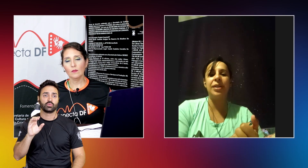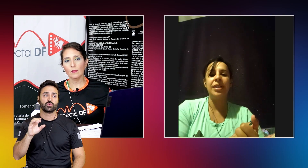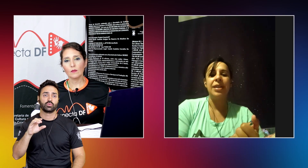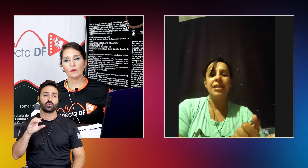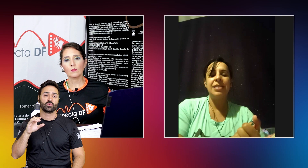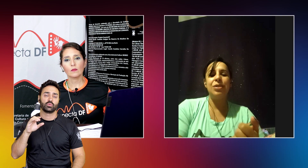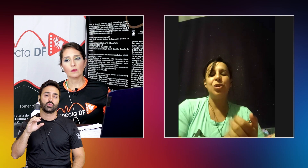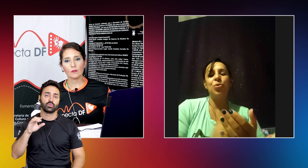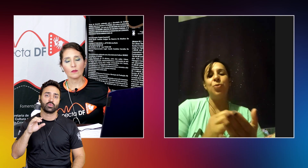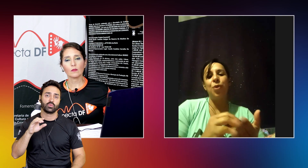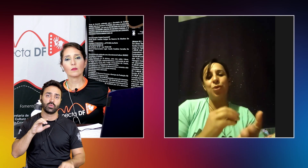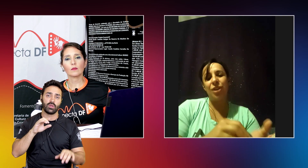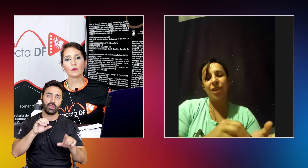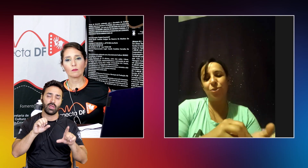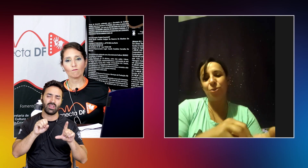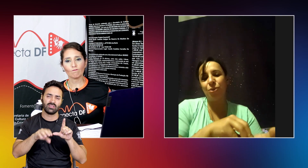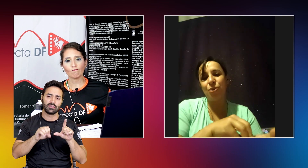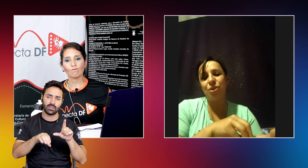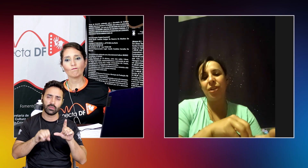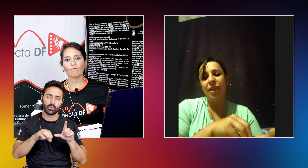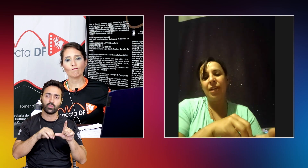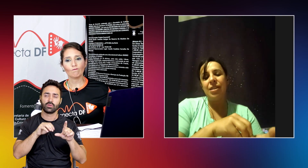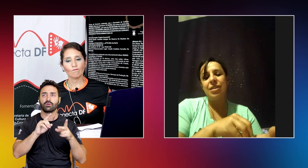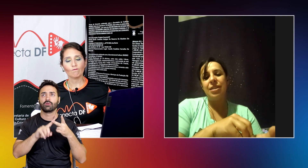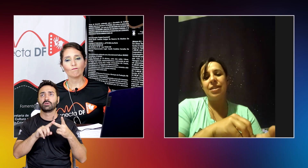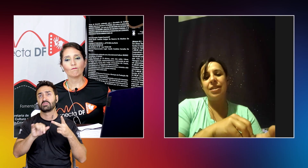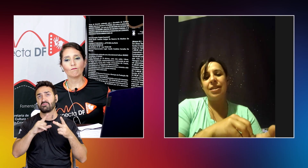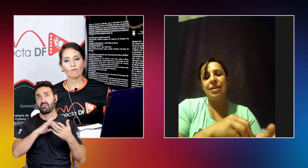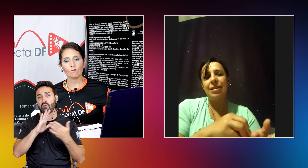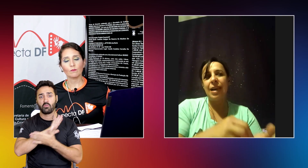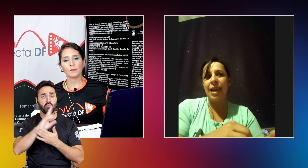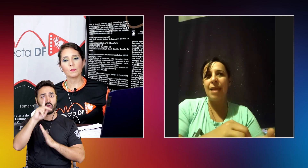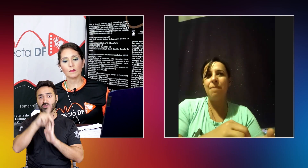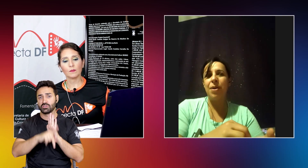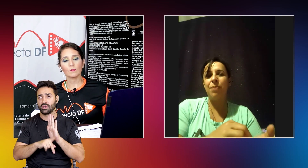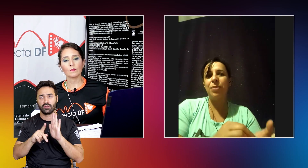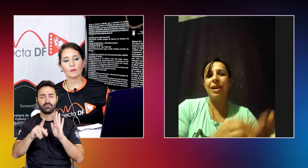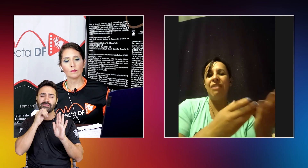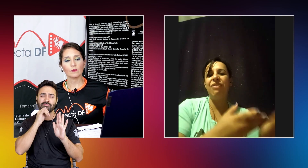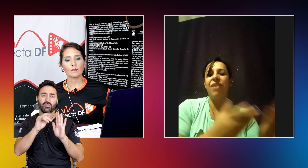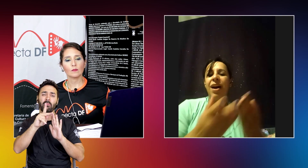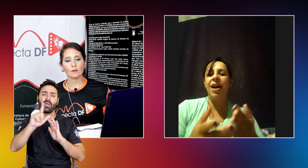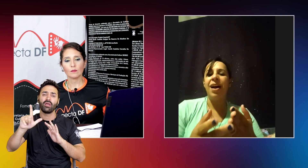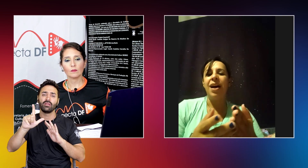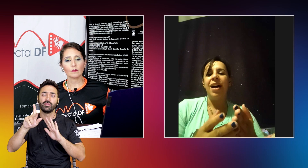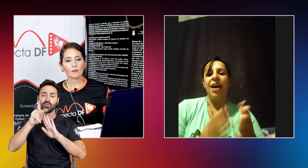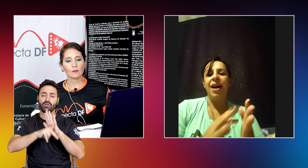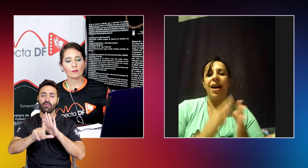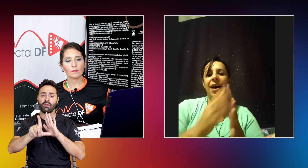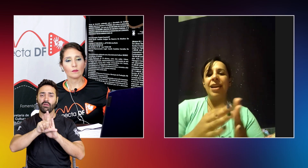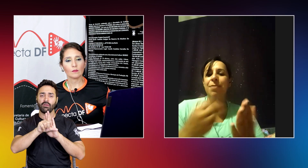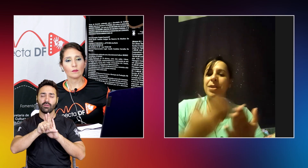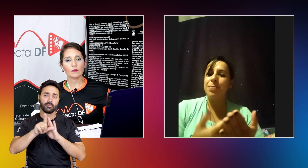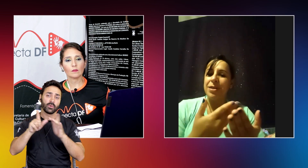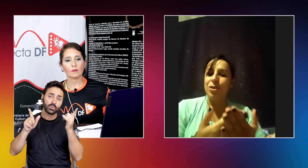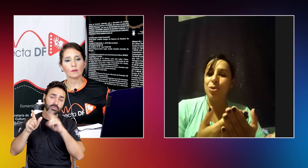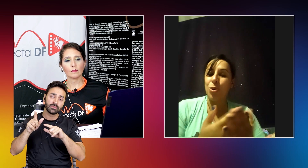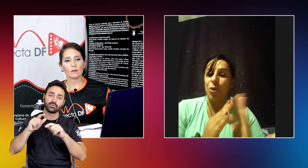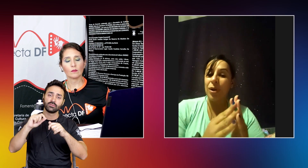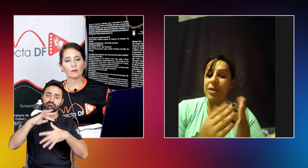licenciatura, se existe algum projeto hoje de lei para poder levar a Libras